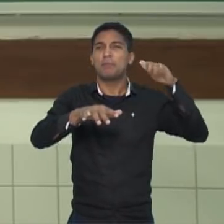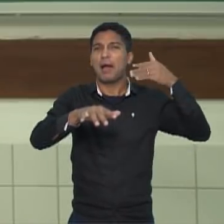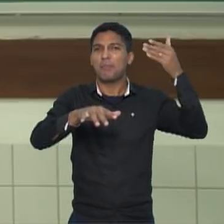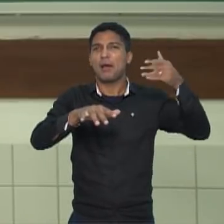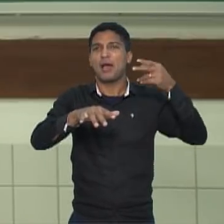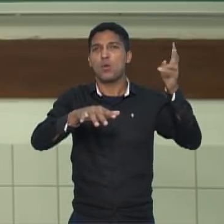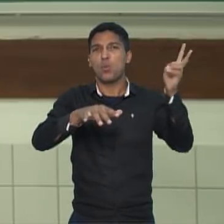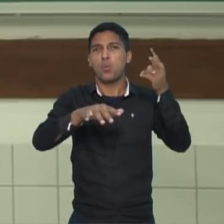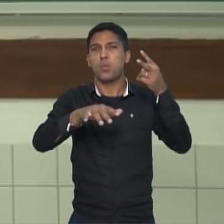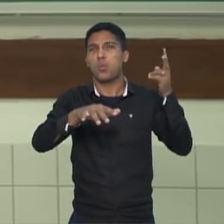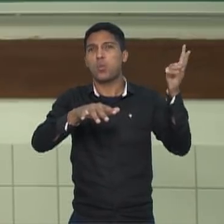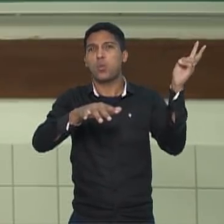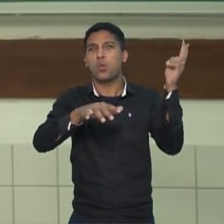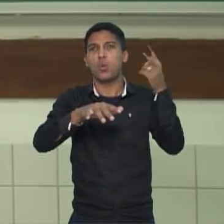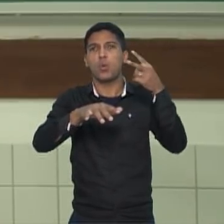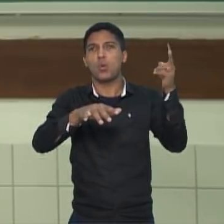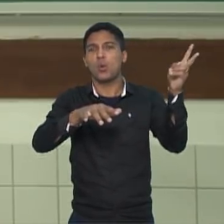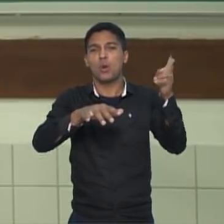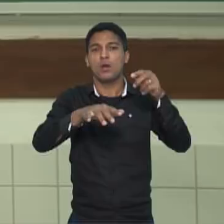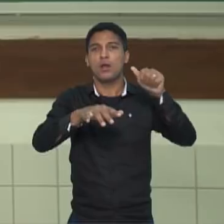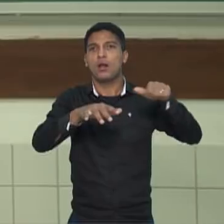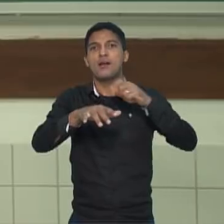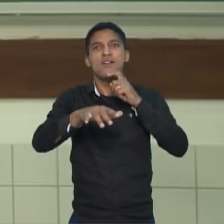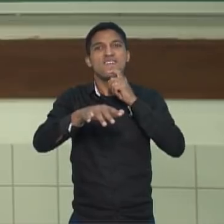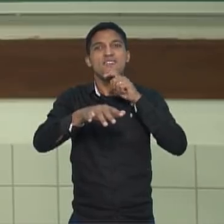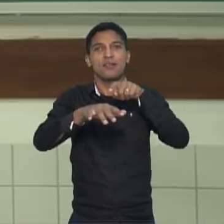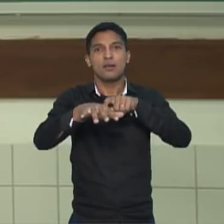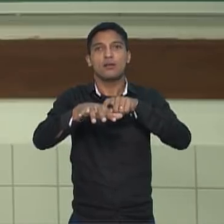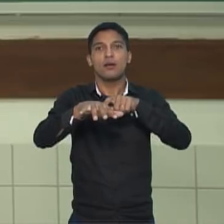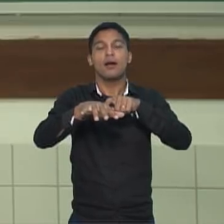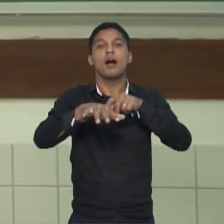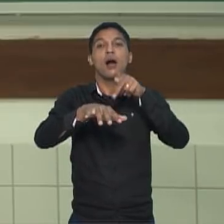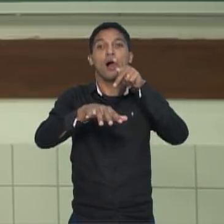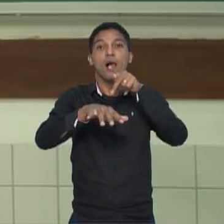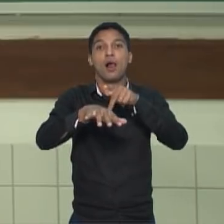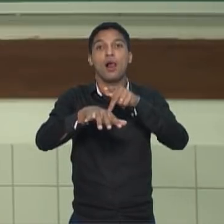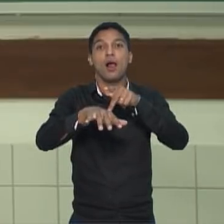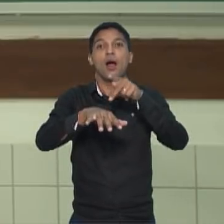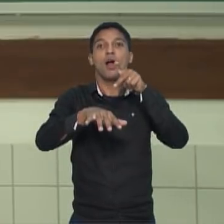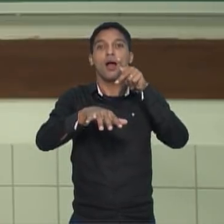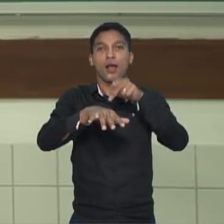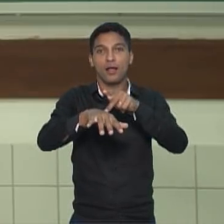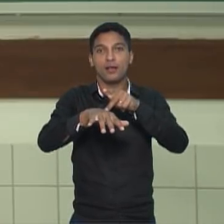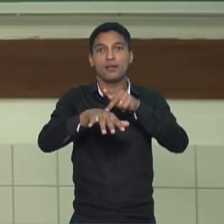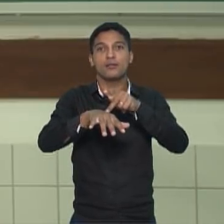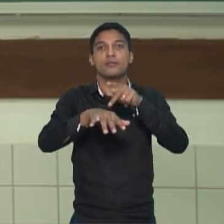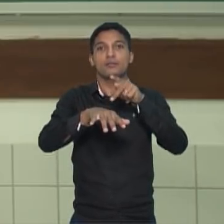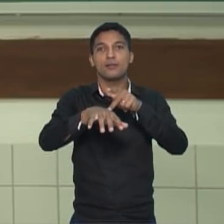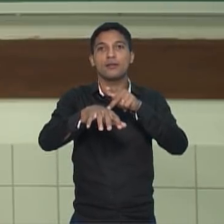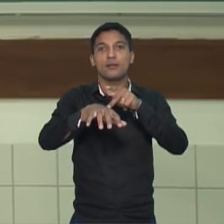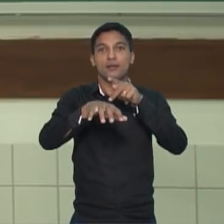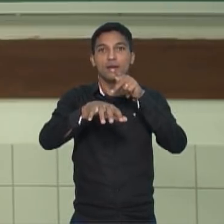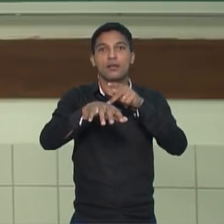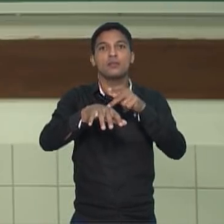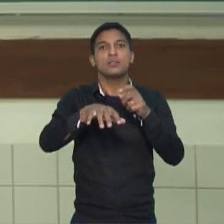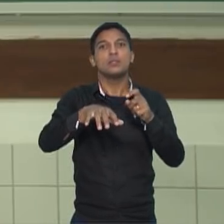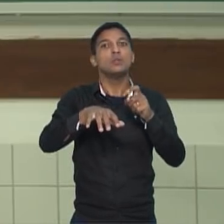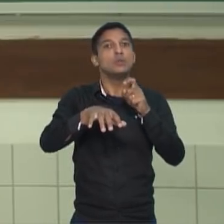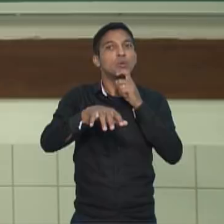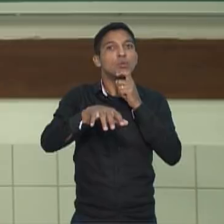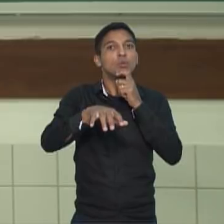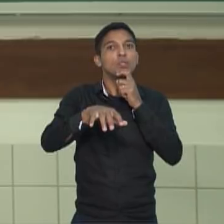água que fez perder essa temperatura da rocha derretida, né? Fez a solidificação. Formou a